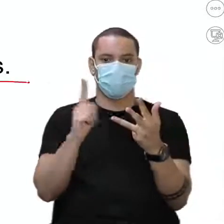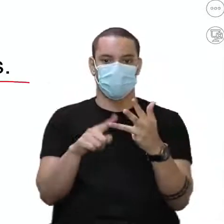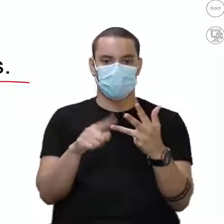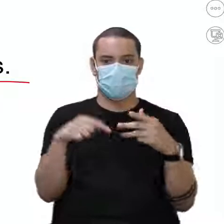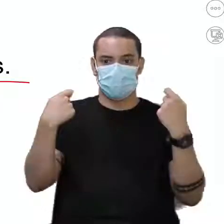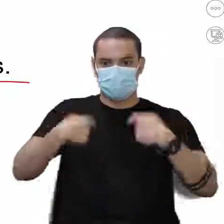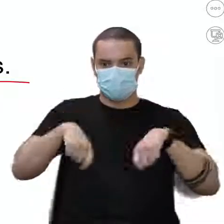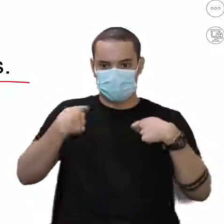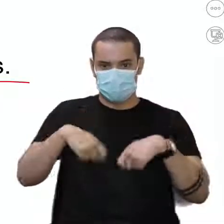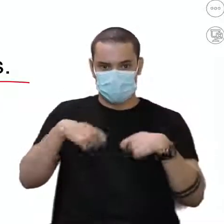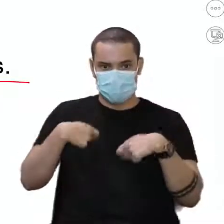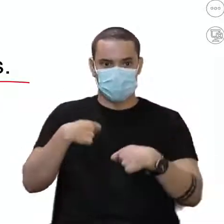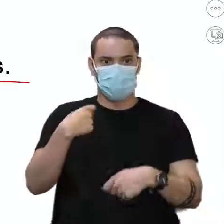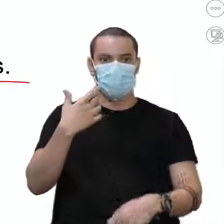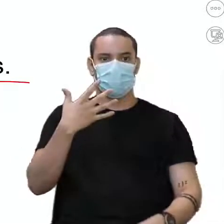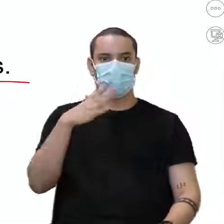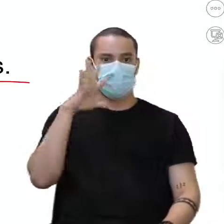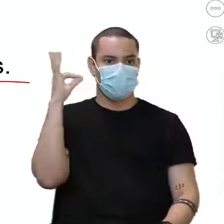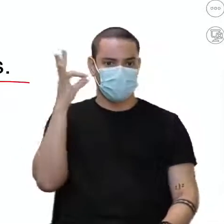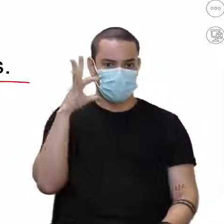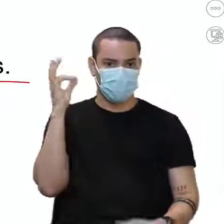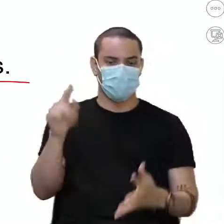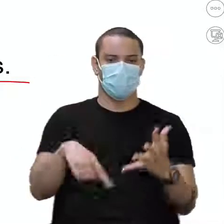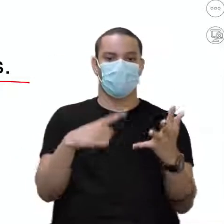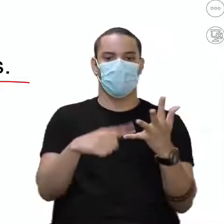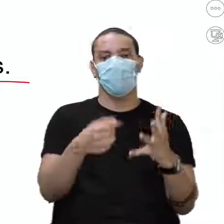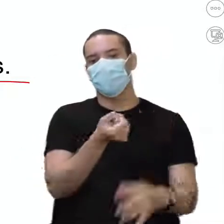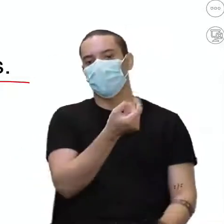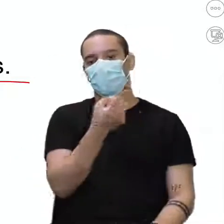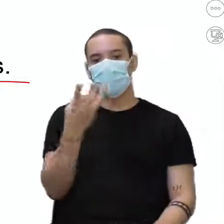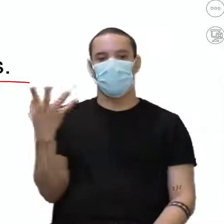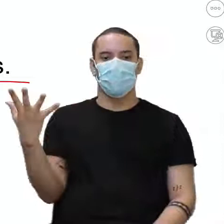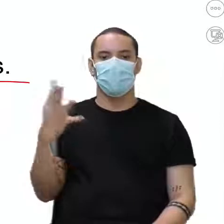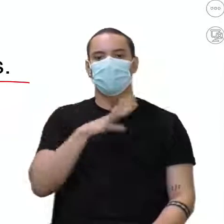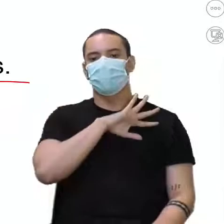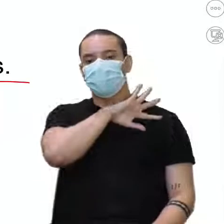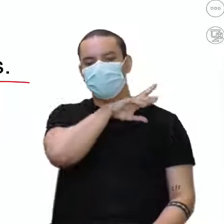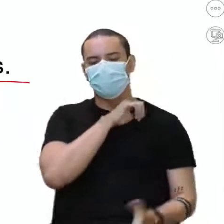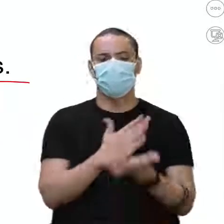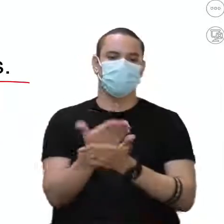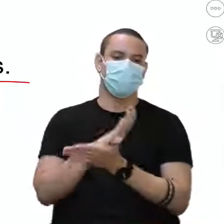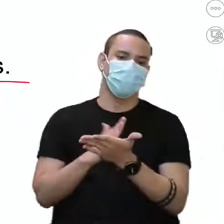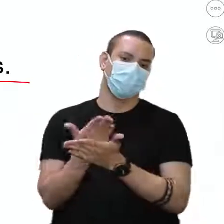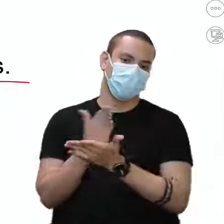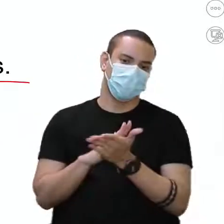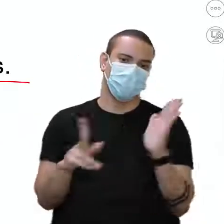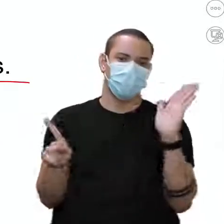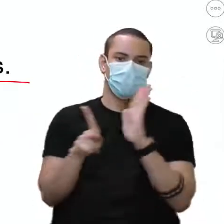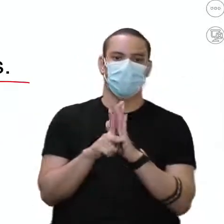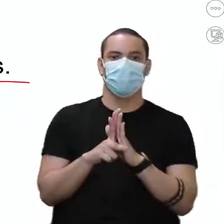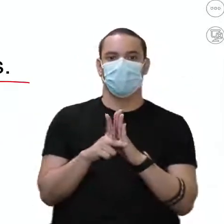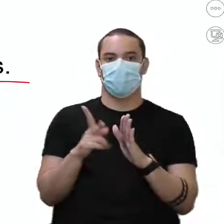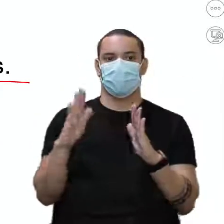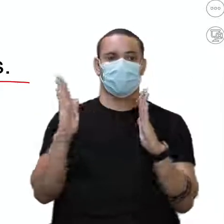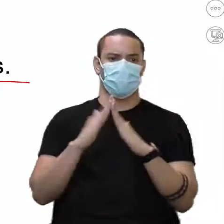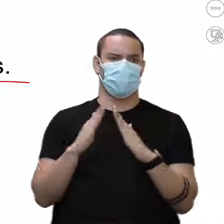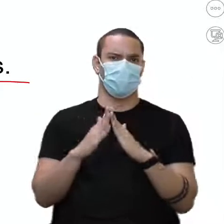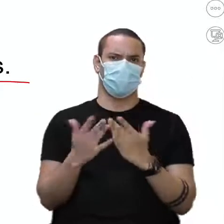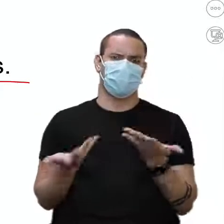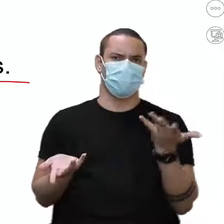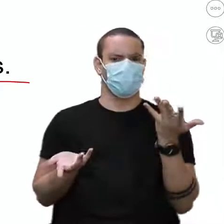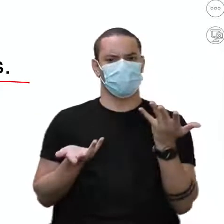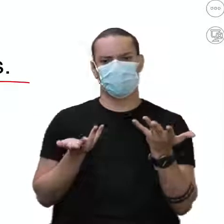As necessidades dos gatos. Ou letra E. Quantos animais incomodam quando são animais de estimação?